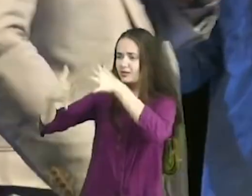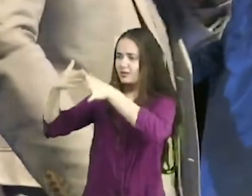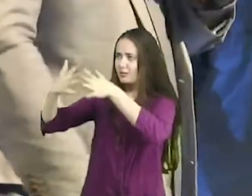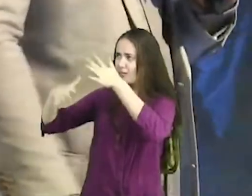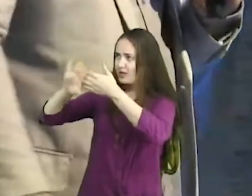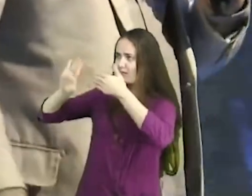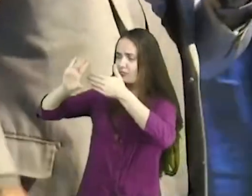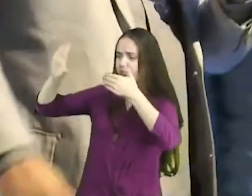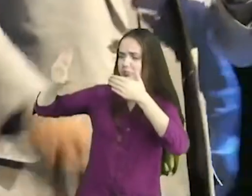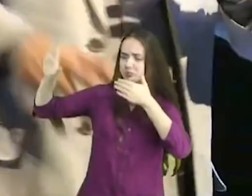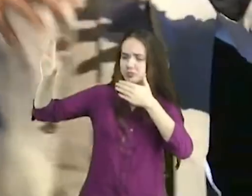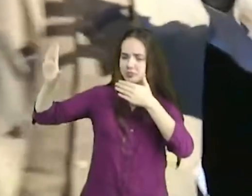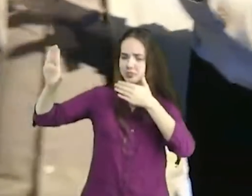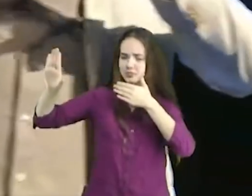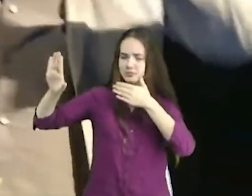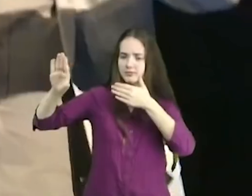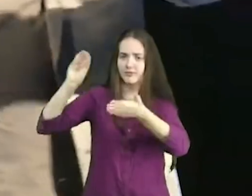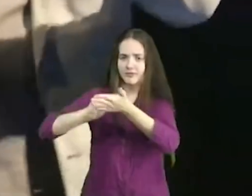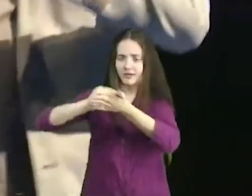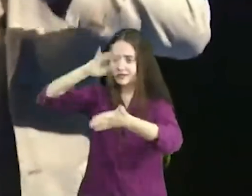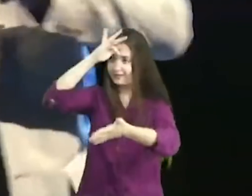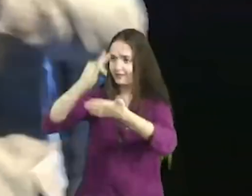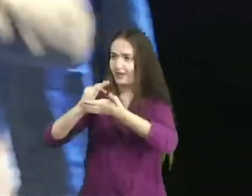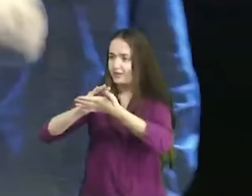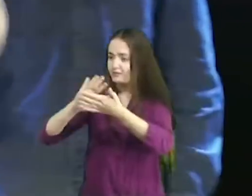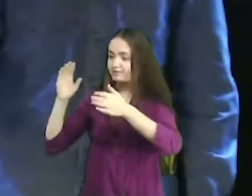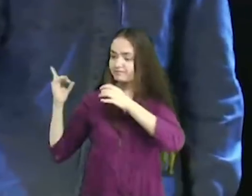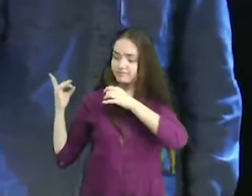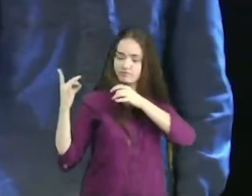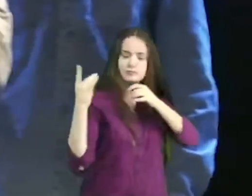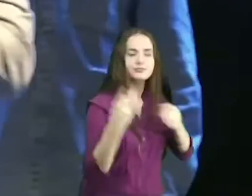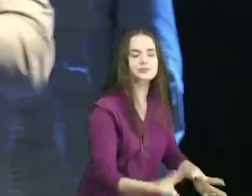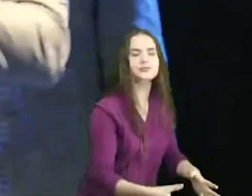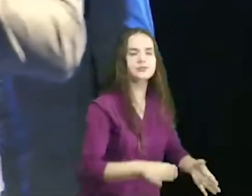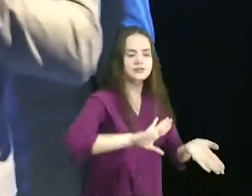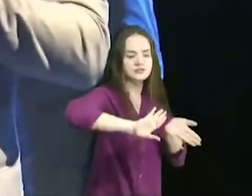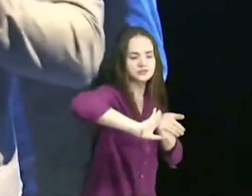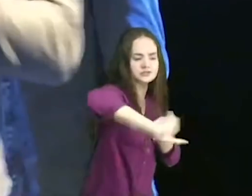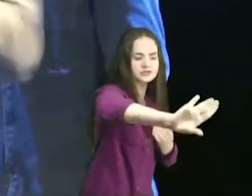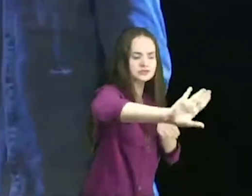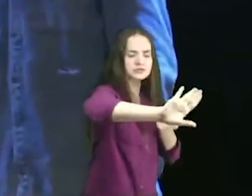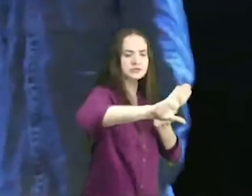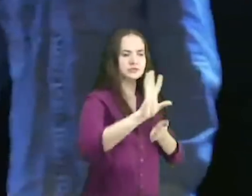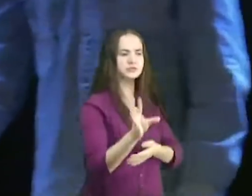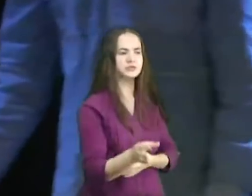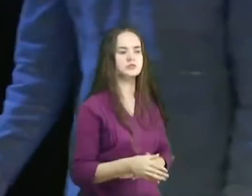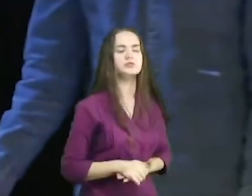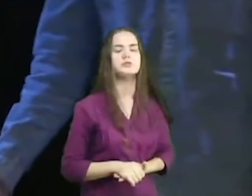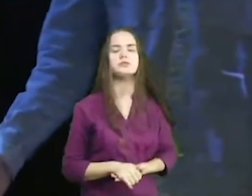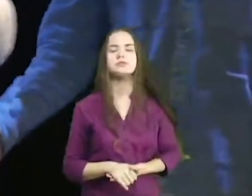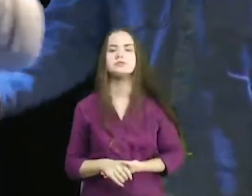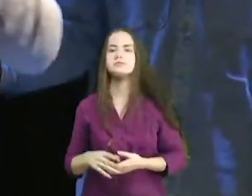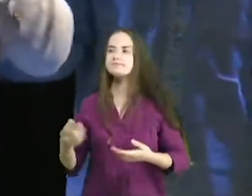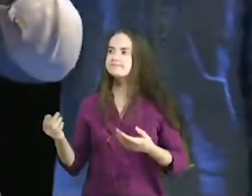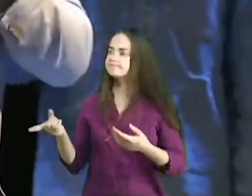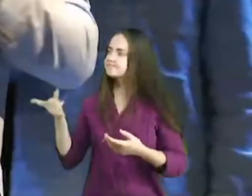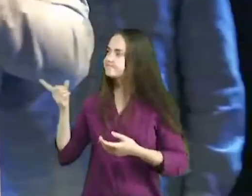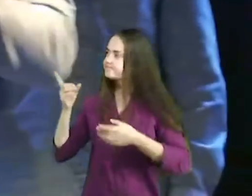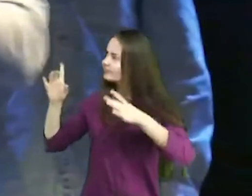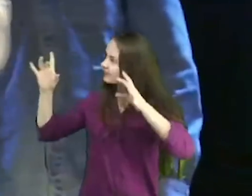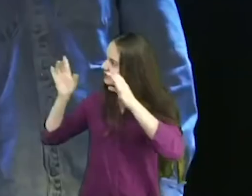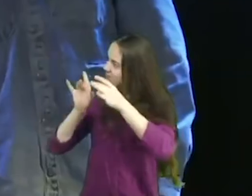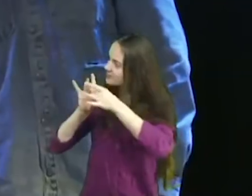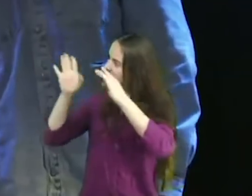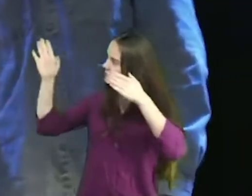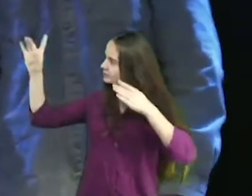gerado incredulidade, seja arrancado da nossa casa, seja retirado da nossa vida, E o teu poder, Senhor